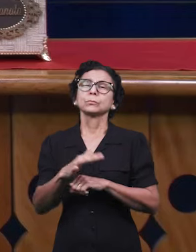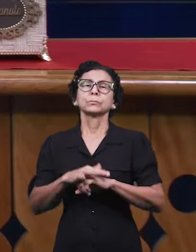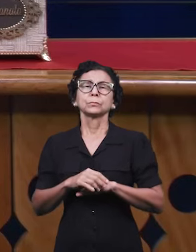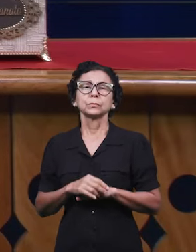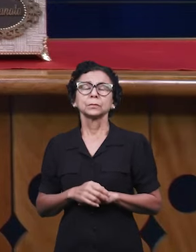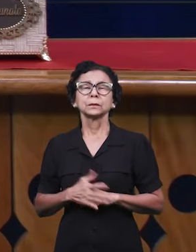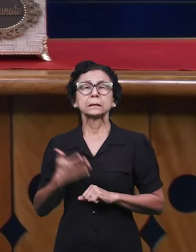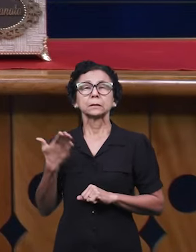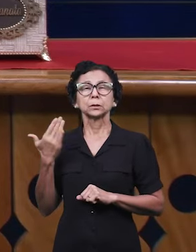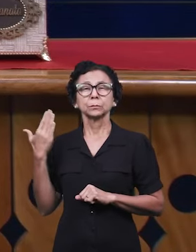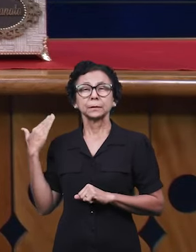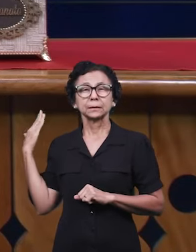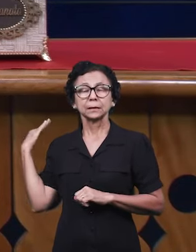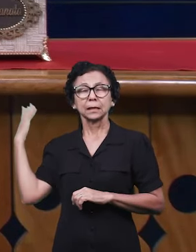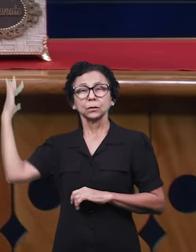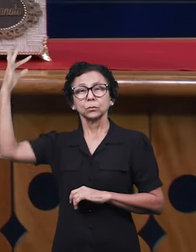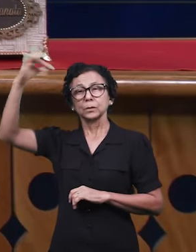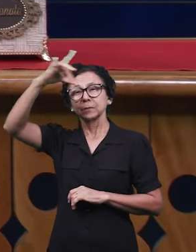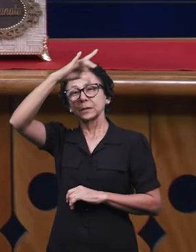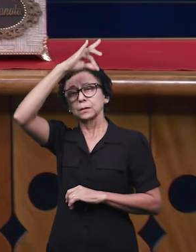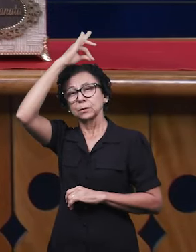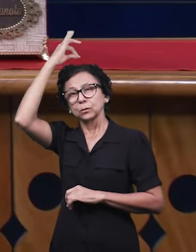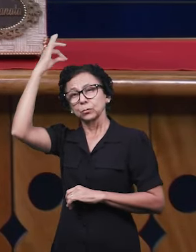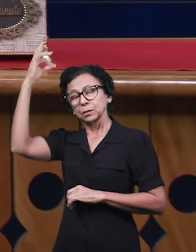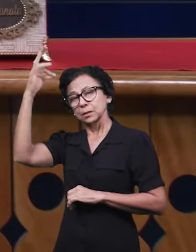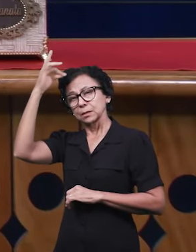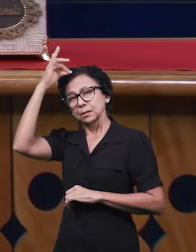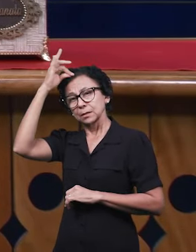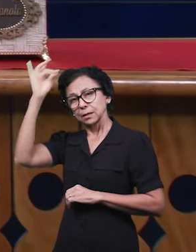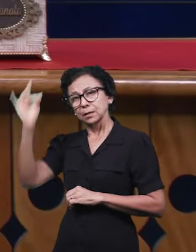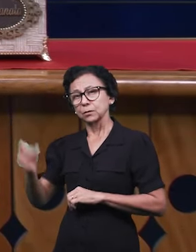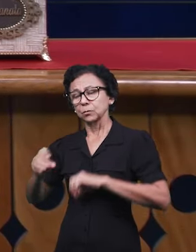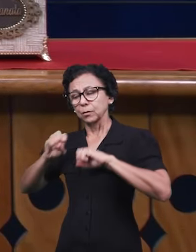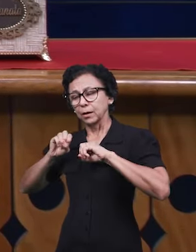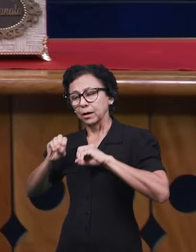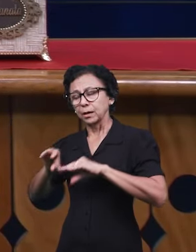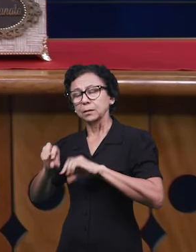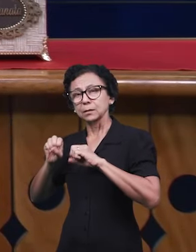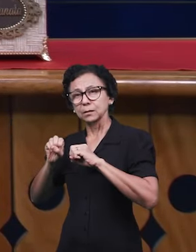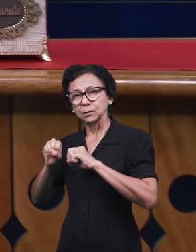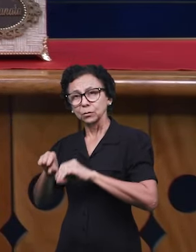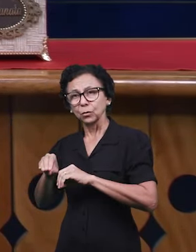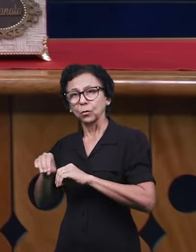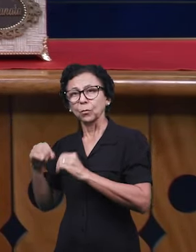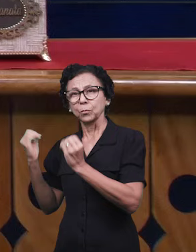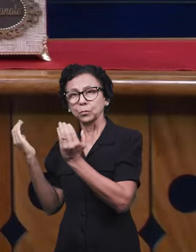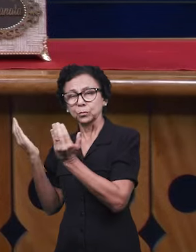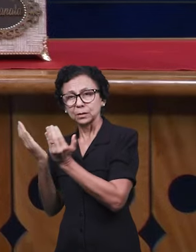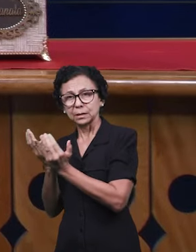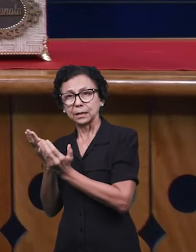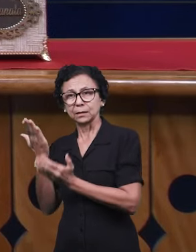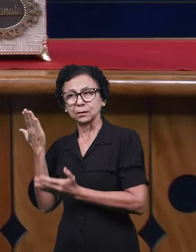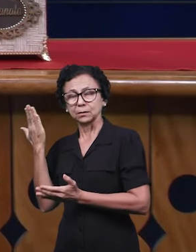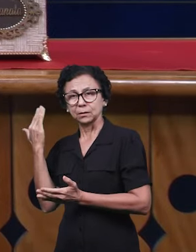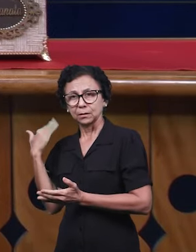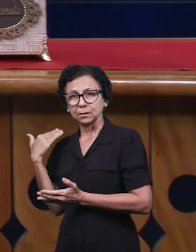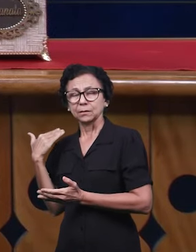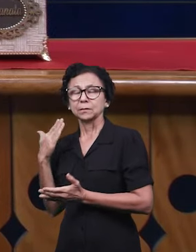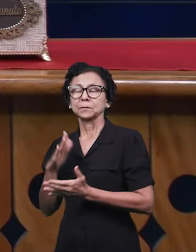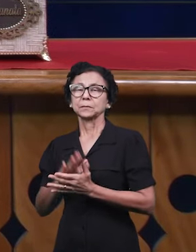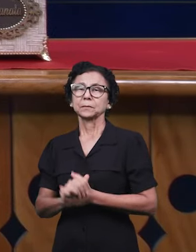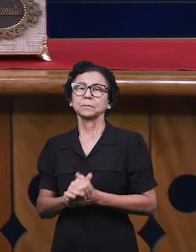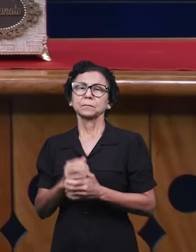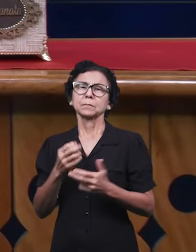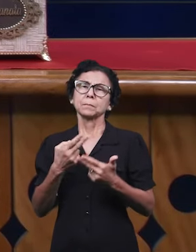primeiros crentes até nos nossos dias. Então, é uma palavra de